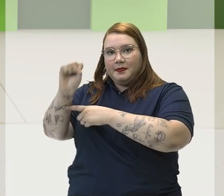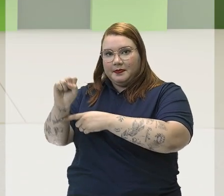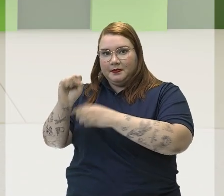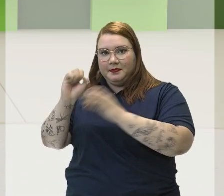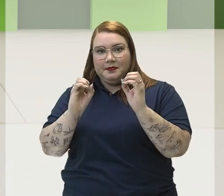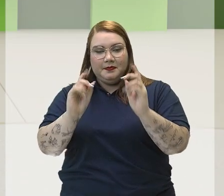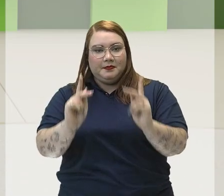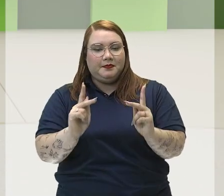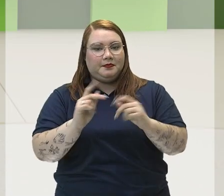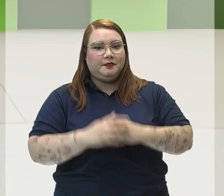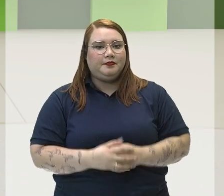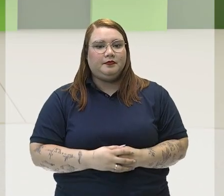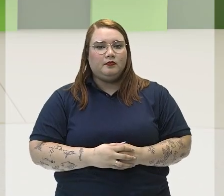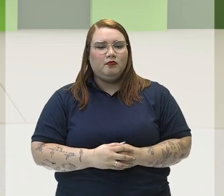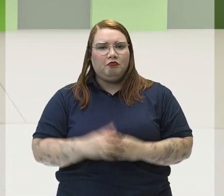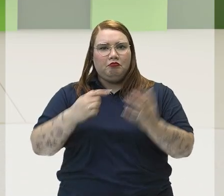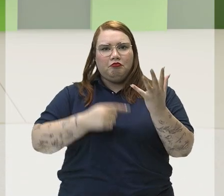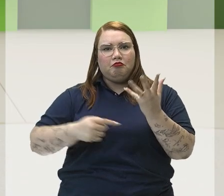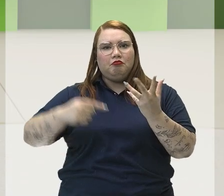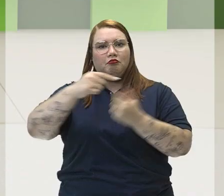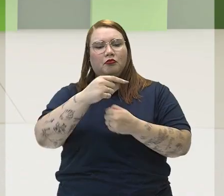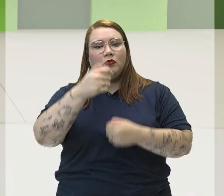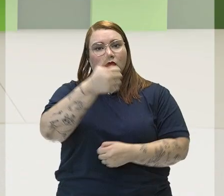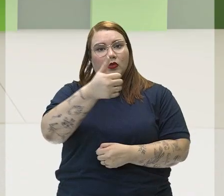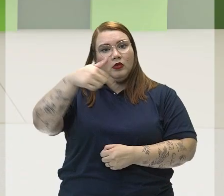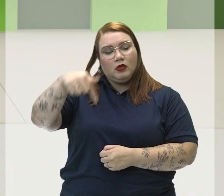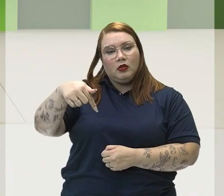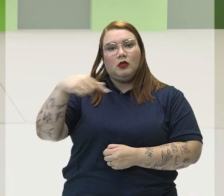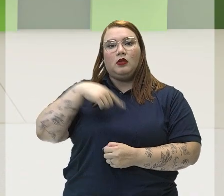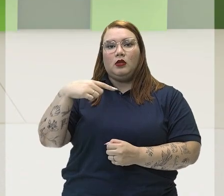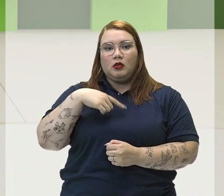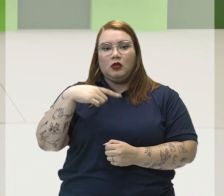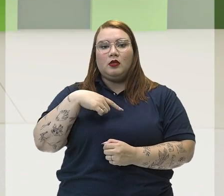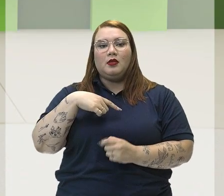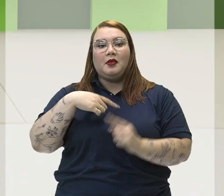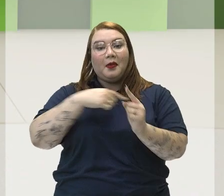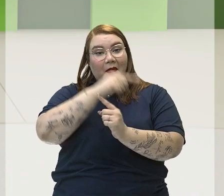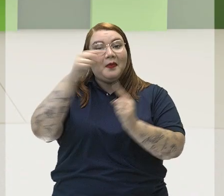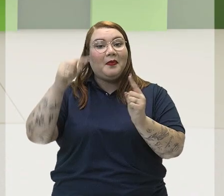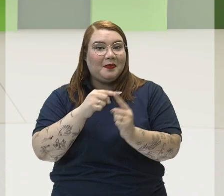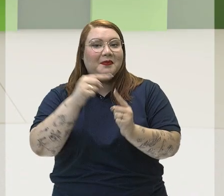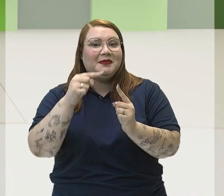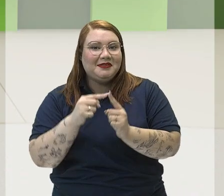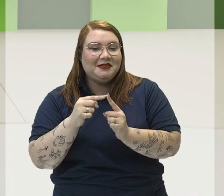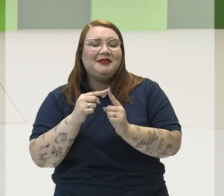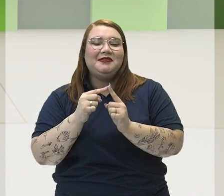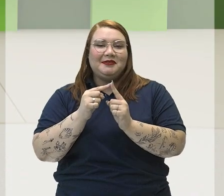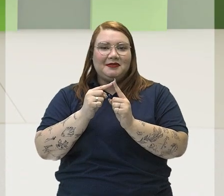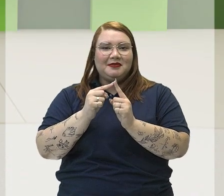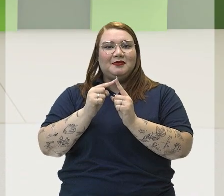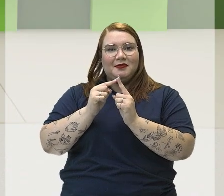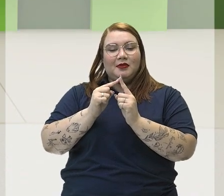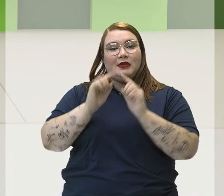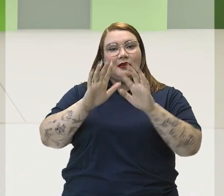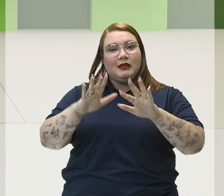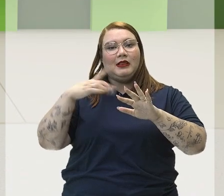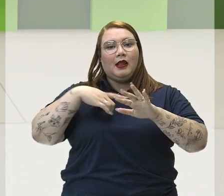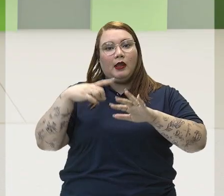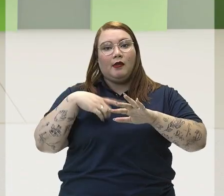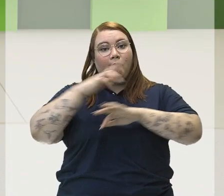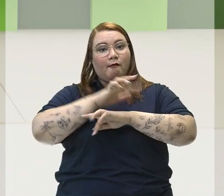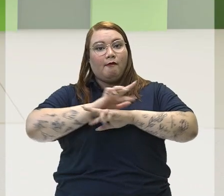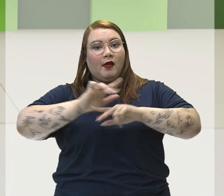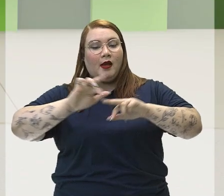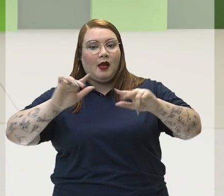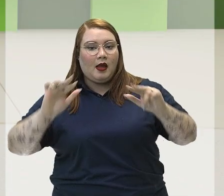ODS. Então, esses 17 objetivos, ele tem um objetivo, na verdade, diferentes objetivos